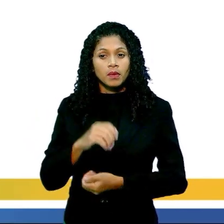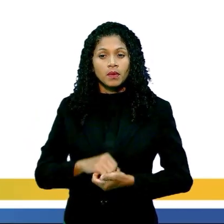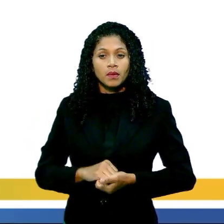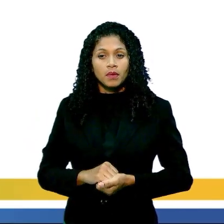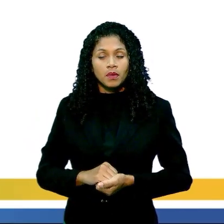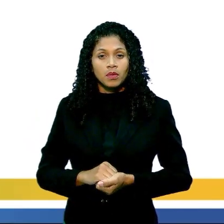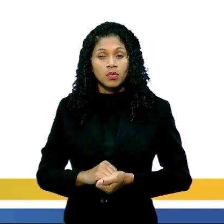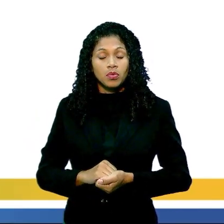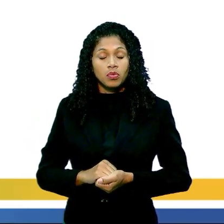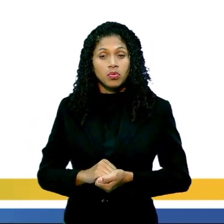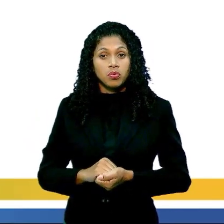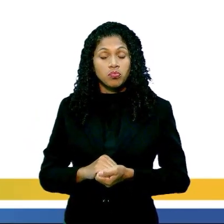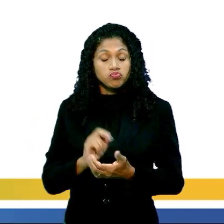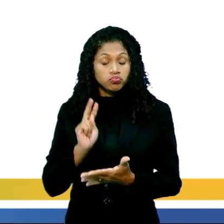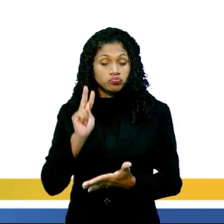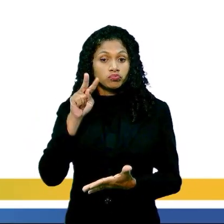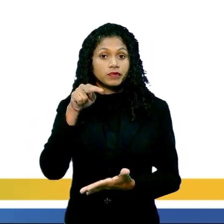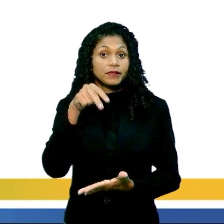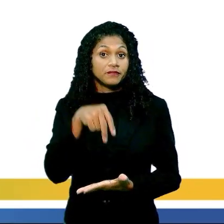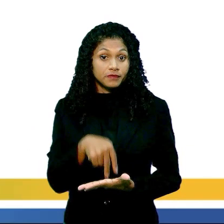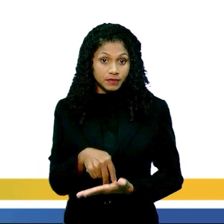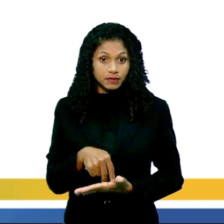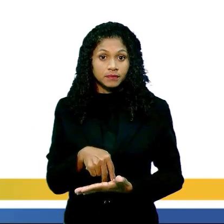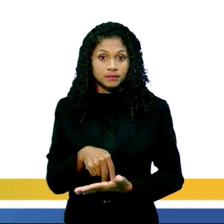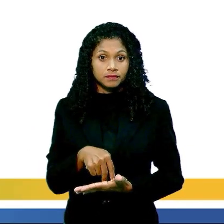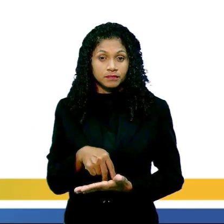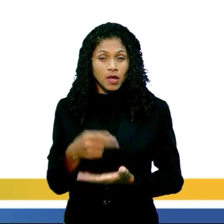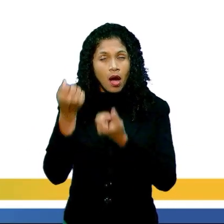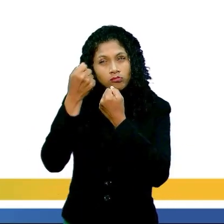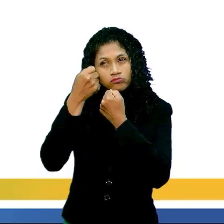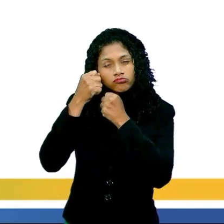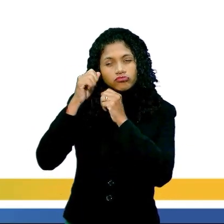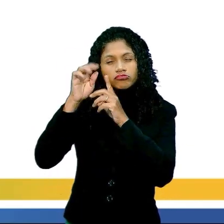significa levantar ou acordar, ok?